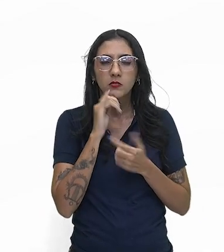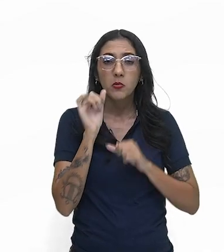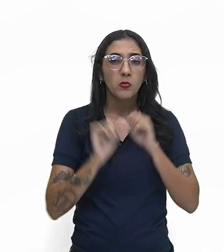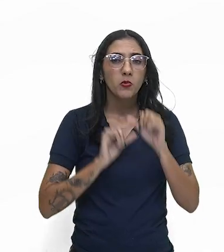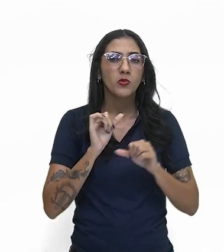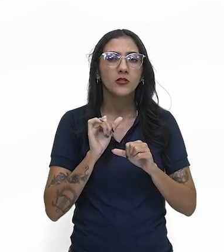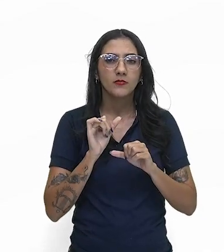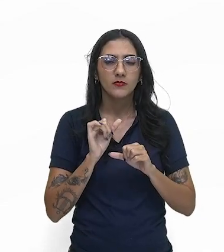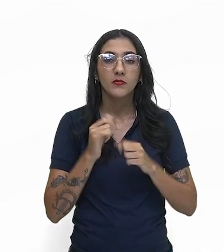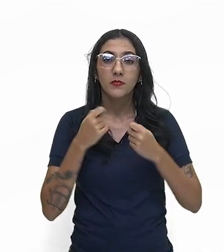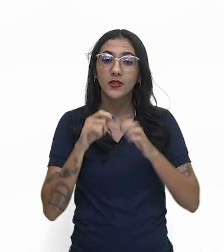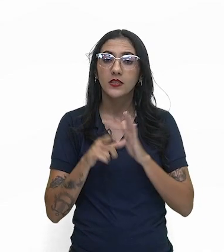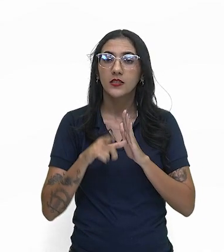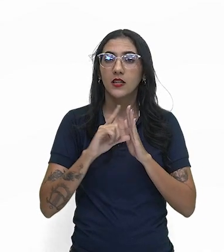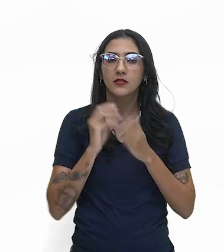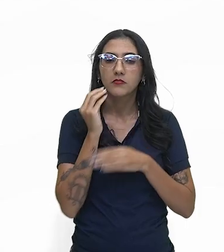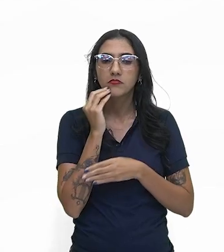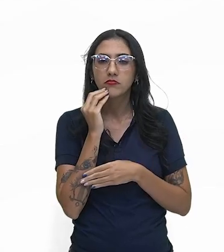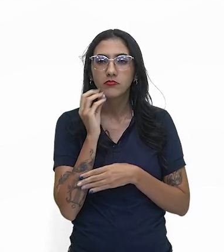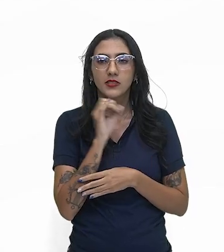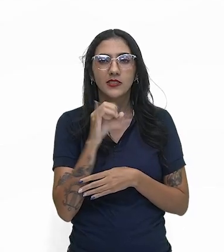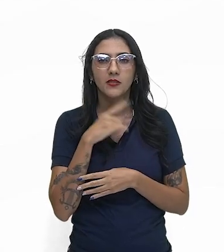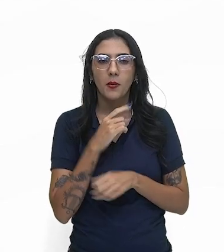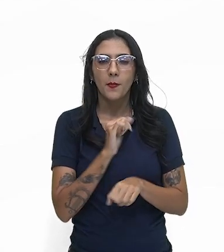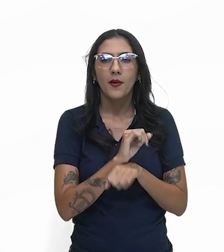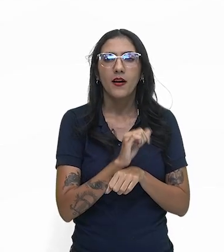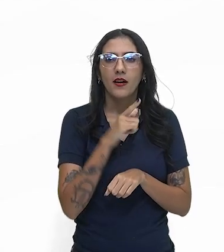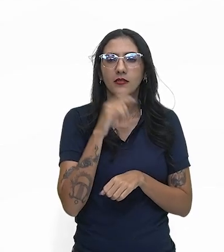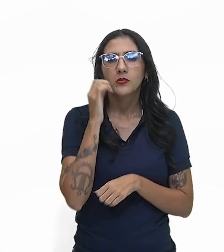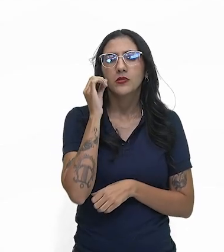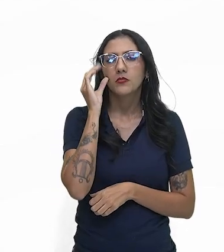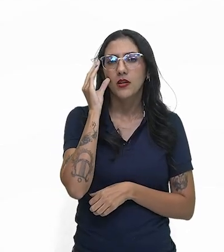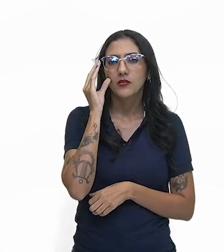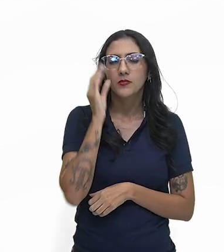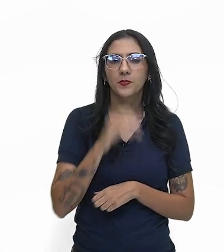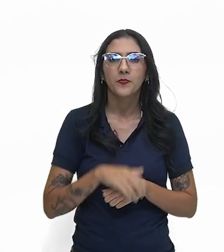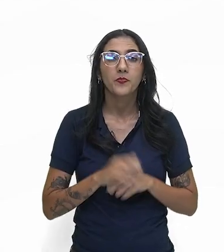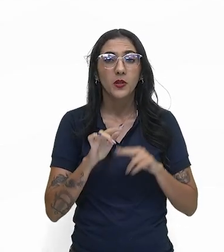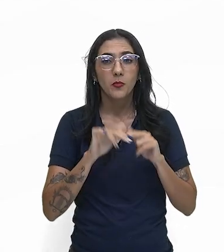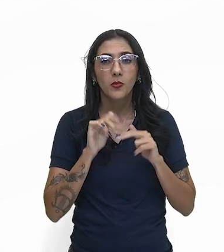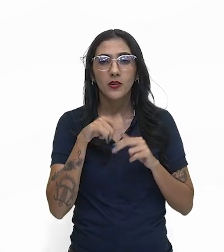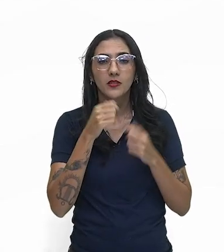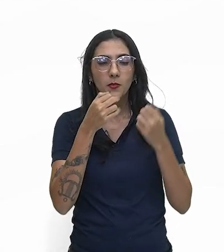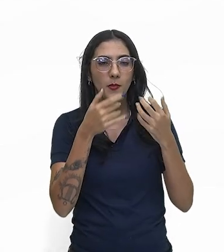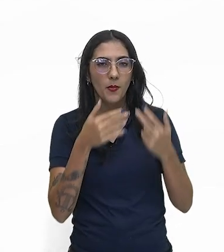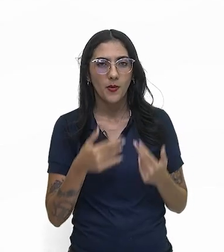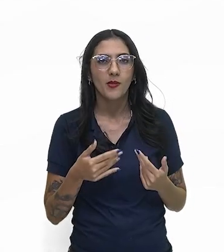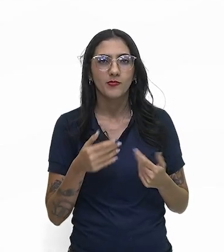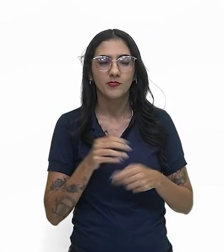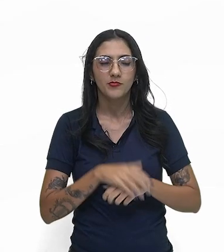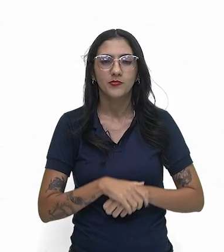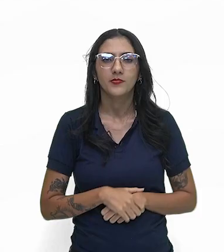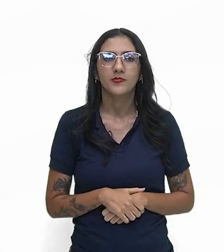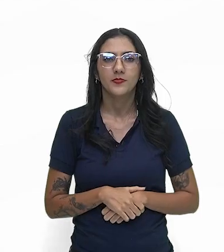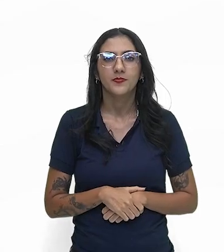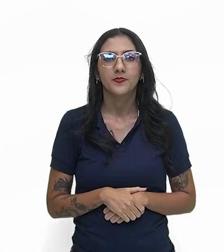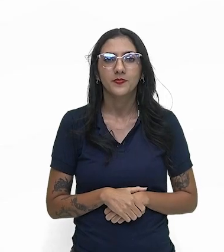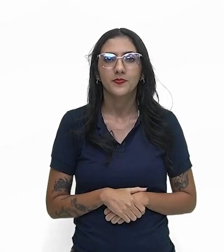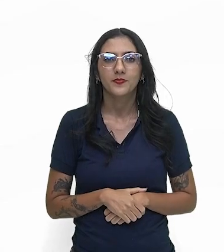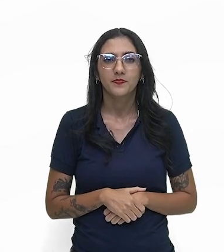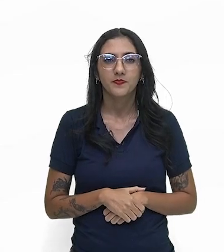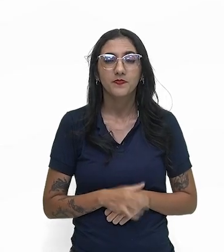ela tem que ser testada, senão ela vai estagnar o conhecimento. Por isso que ele fala da falsibilidade. Outra coisa